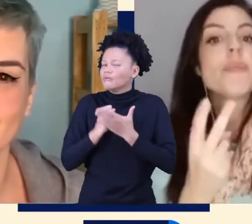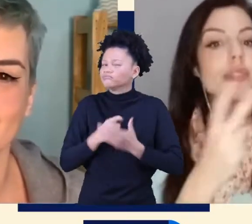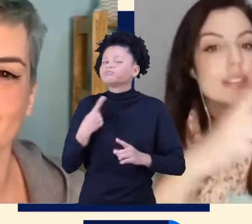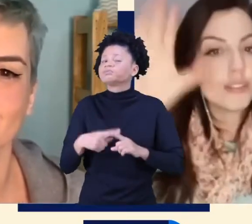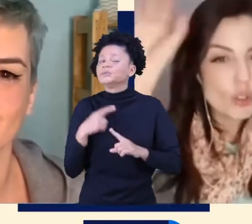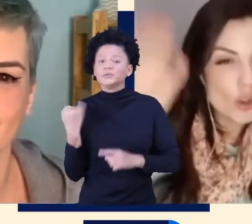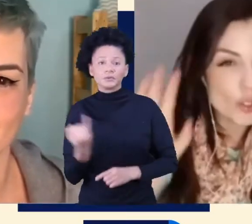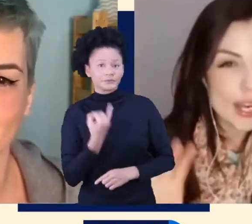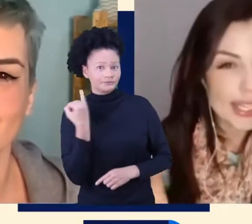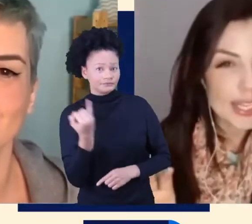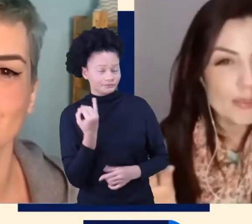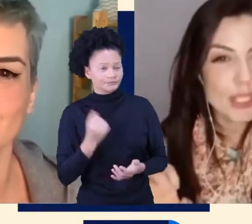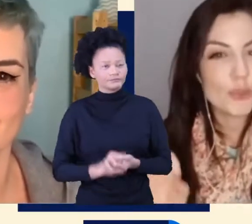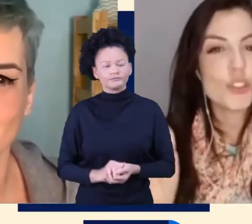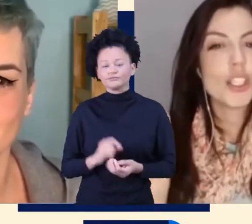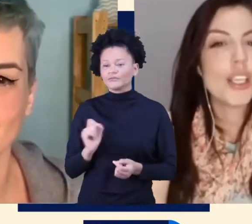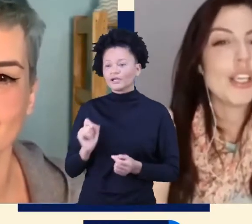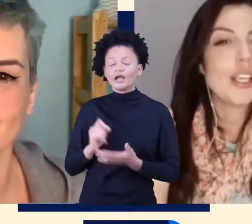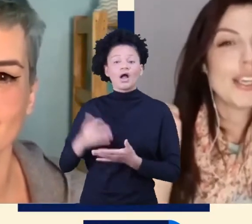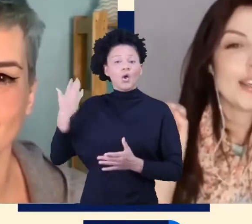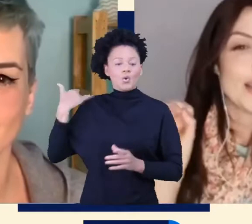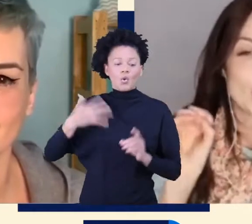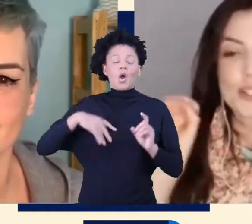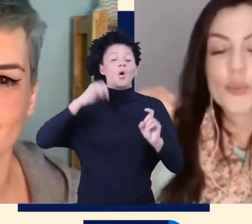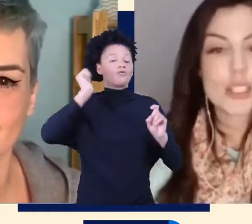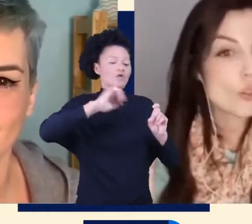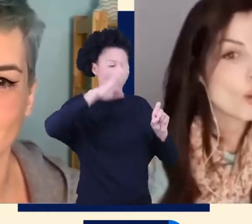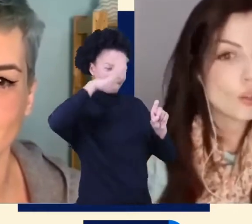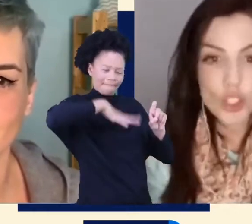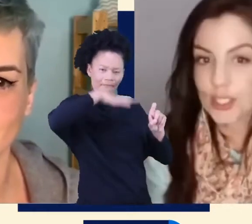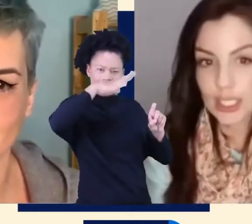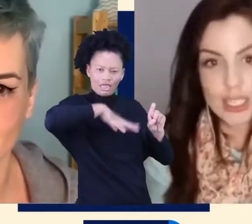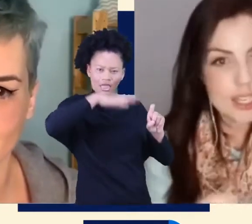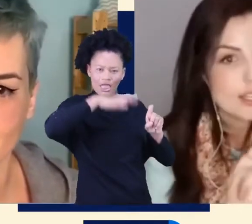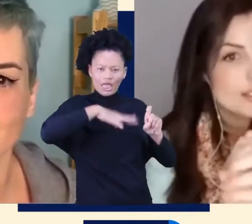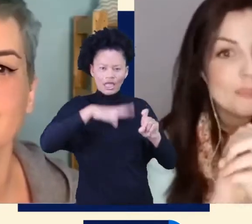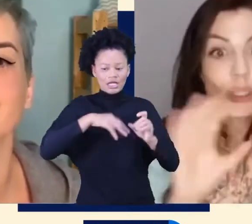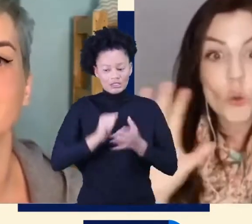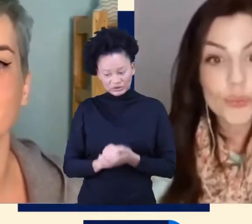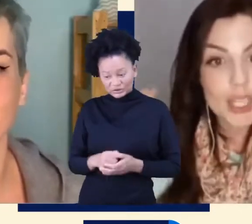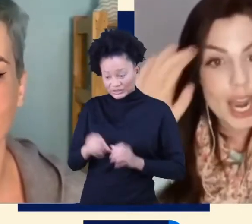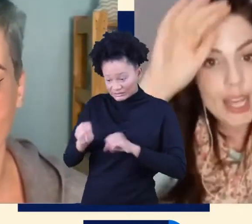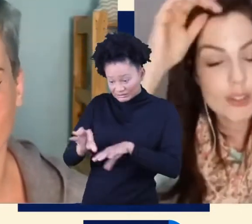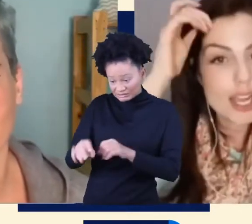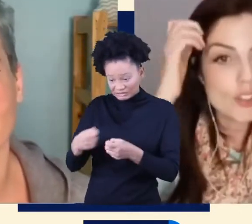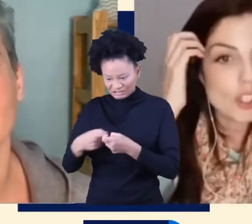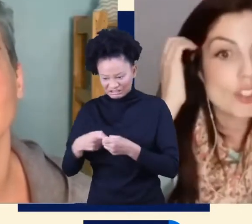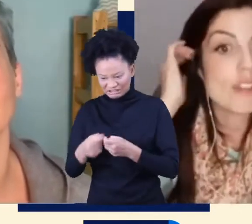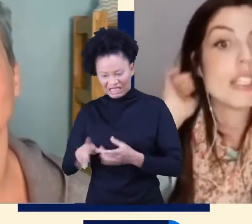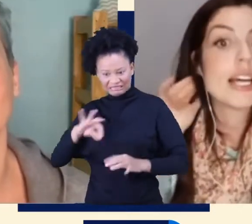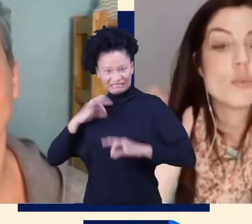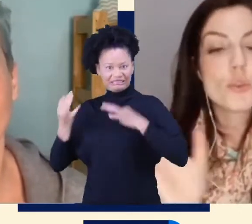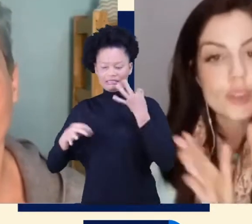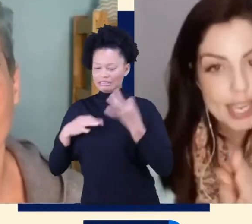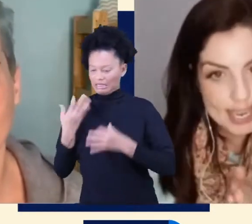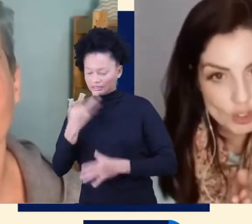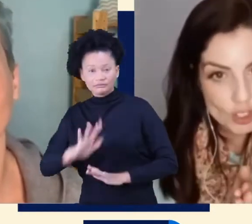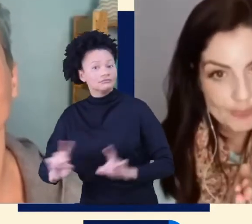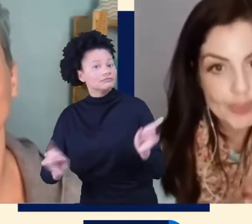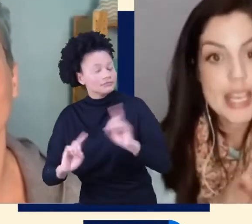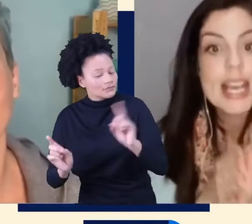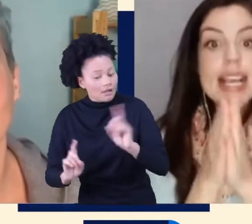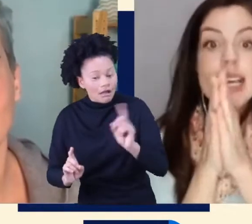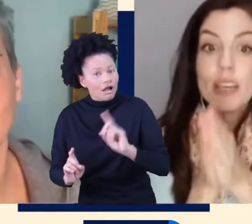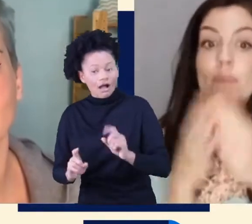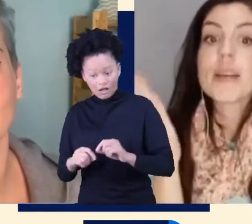importante, desconstruir aquele mito de que a educação sexual erotiza a criança, pelo contrário, tá, gente? Na verdade,